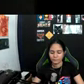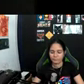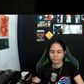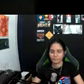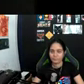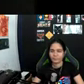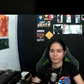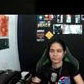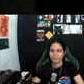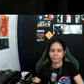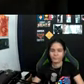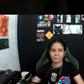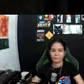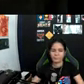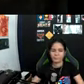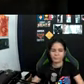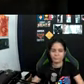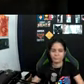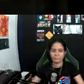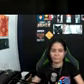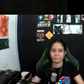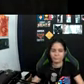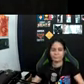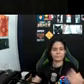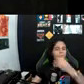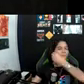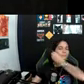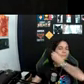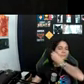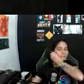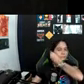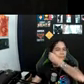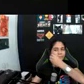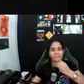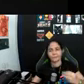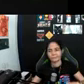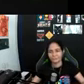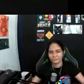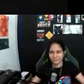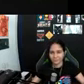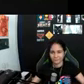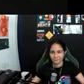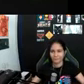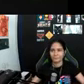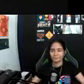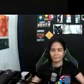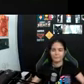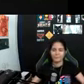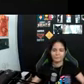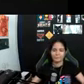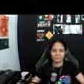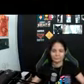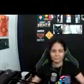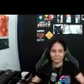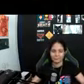Que nem vocês fazem. Dá o endereço dessa merda pra eu botar no Waze. Obrigada, pai. Eu só vou bater uma siririca pra ficar relaxada.